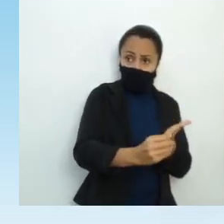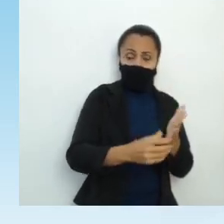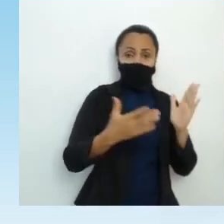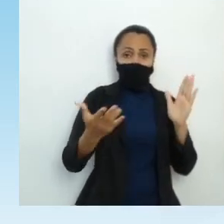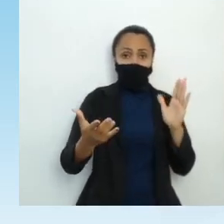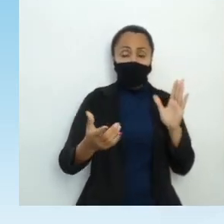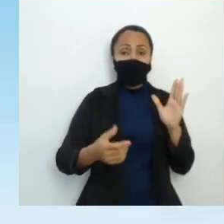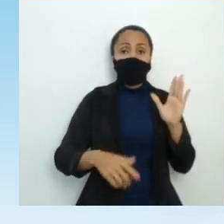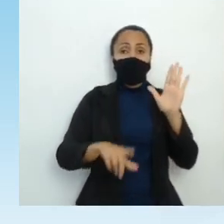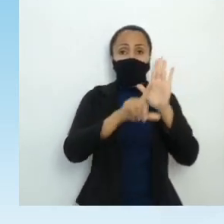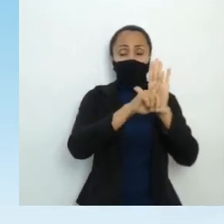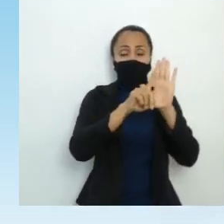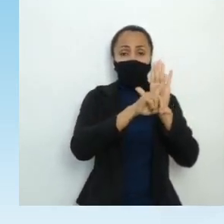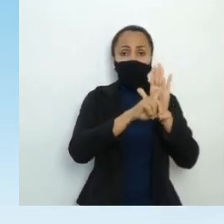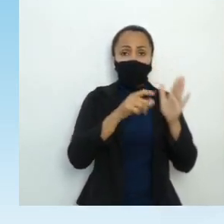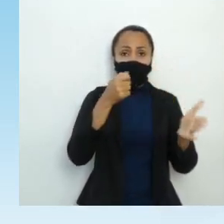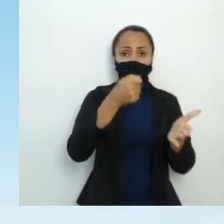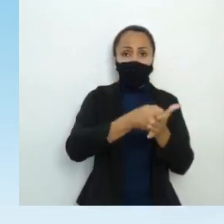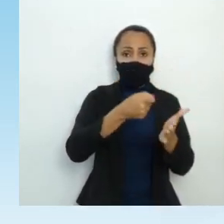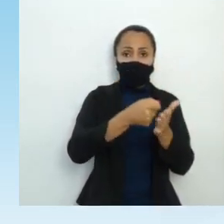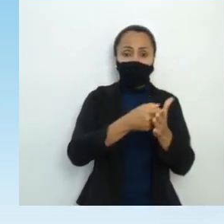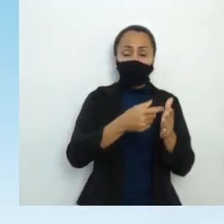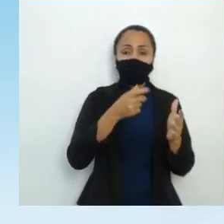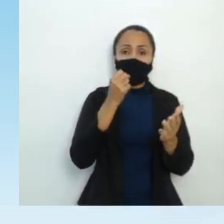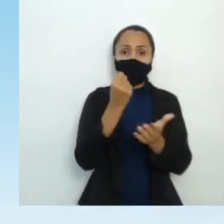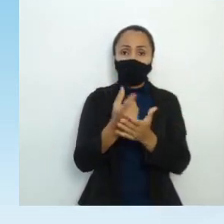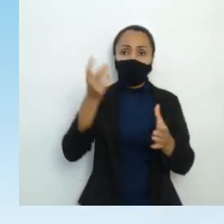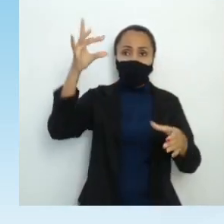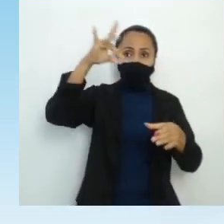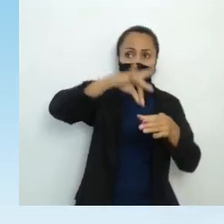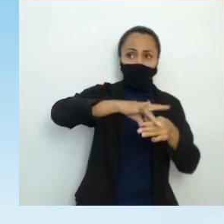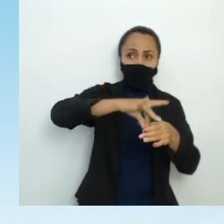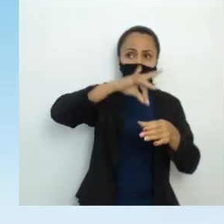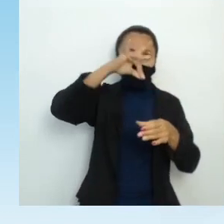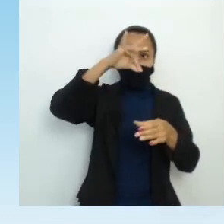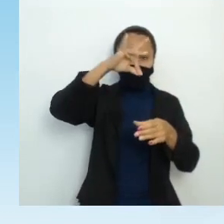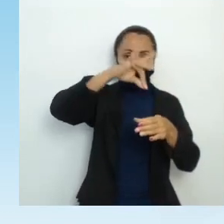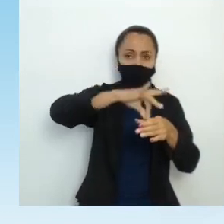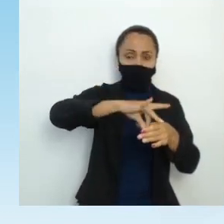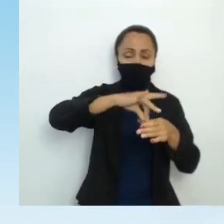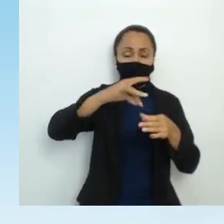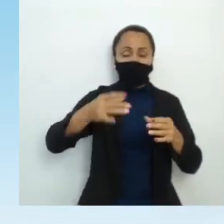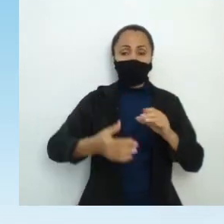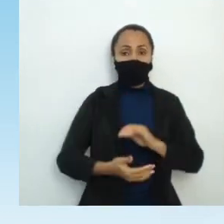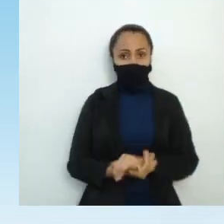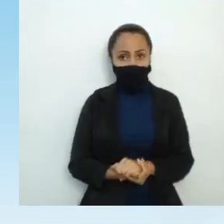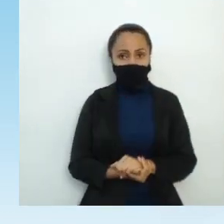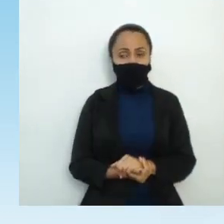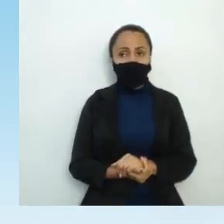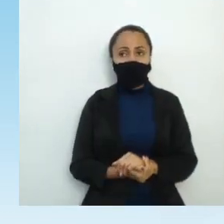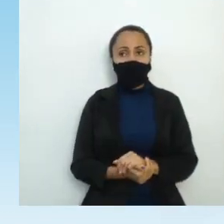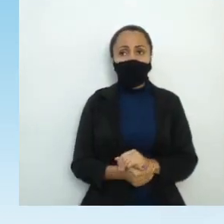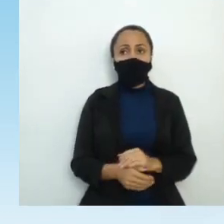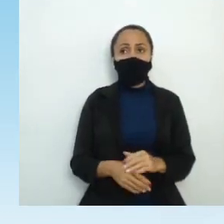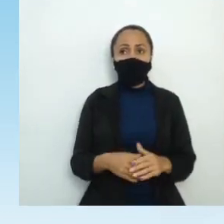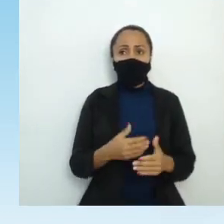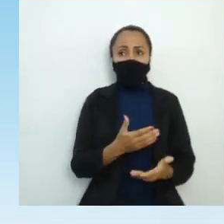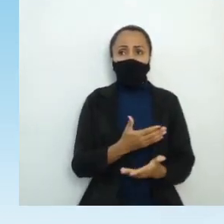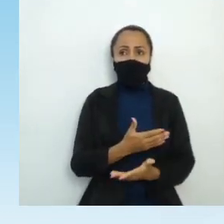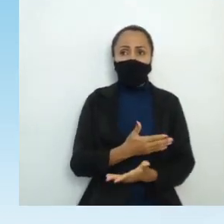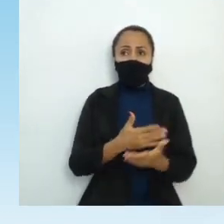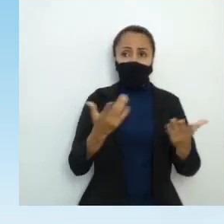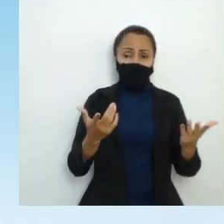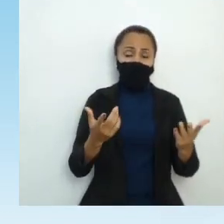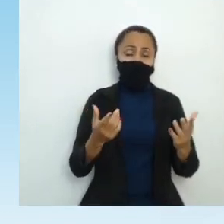é justamente a obrigação de comprar o chá das Índias Ocidentais ao wiki. E isso é uma coisa que deixava de dar